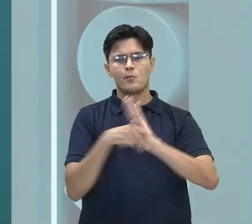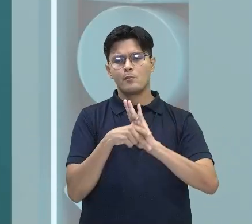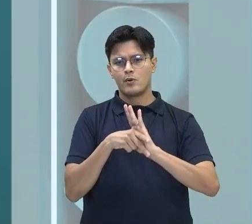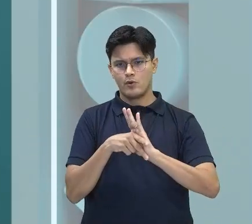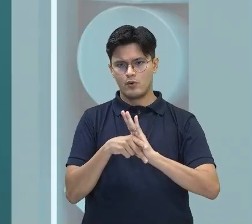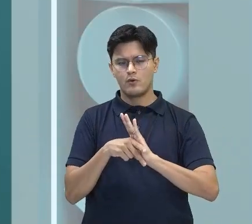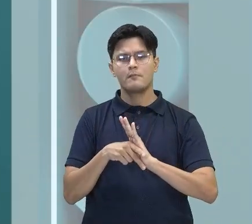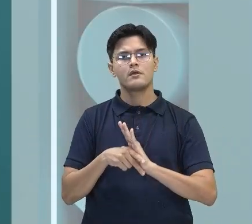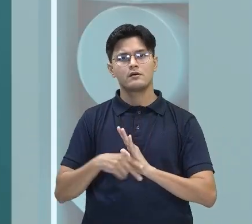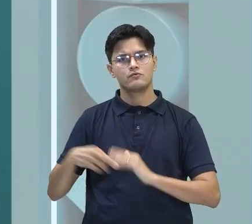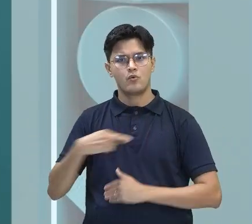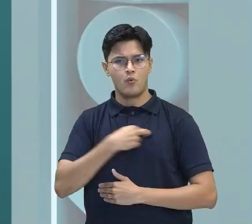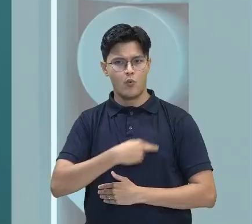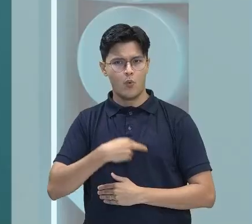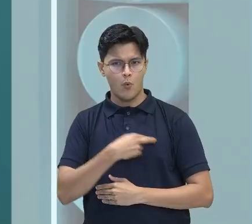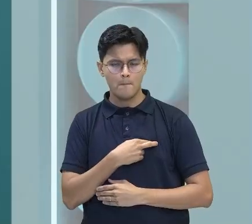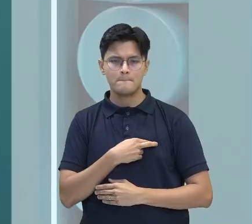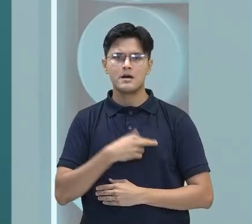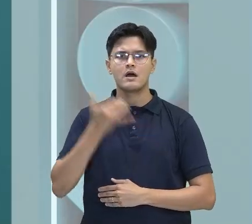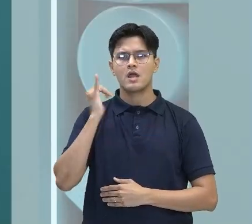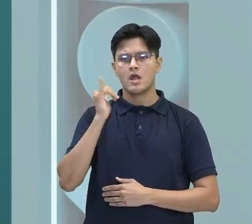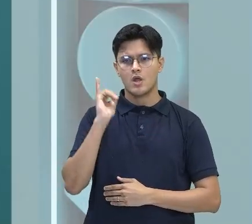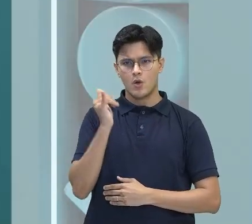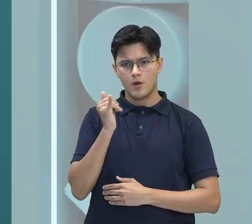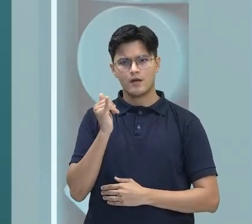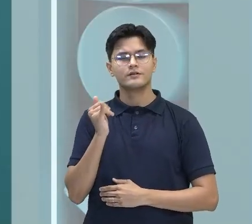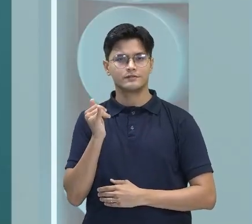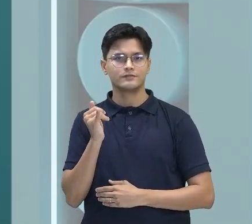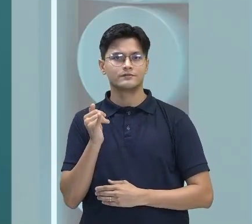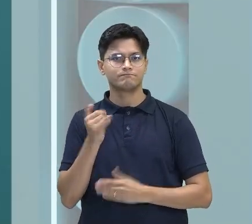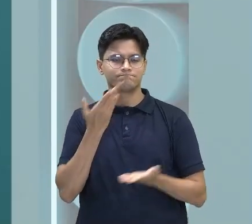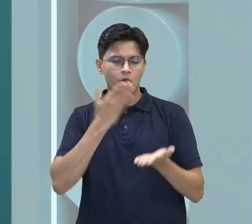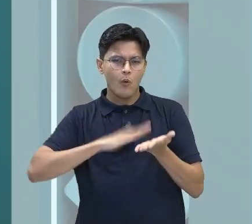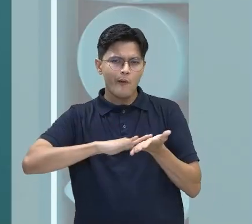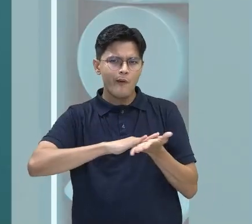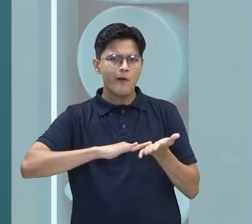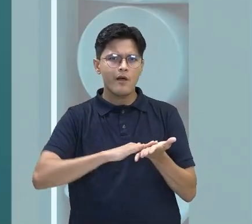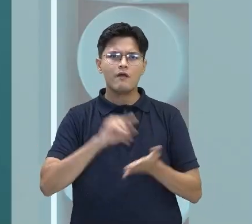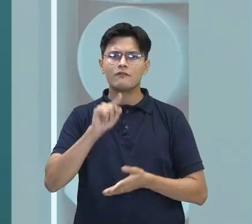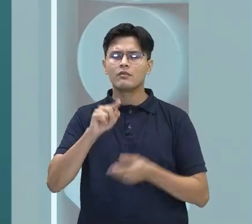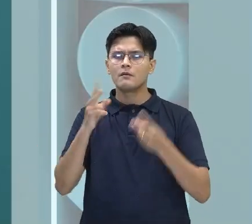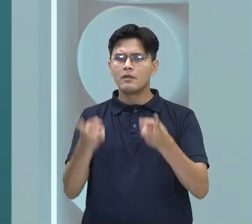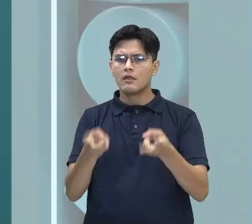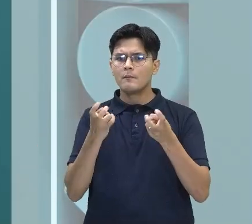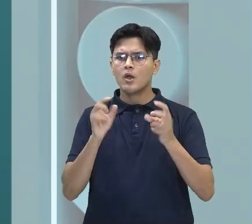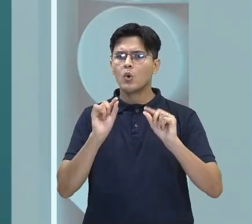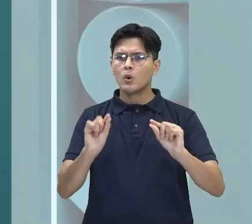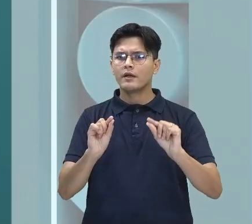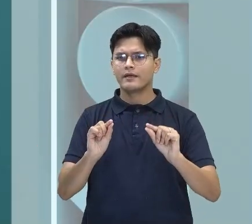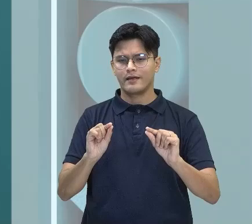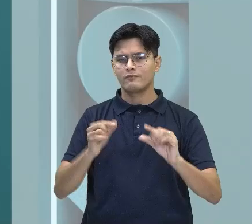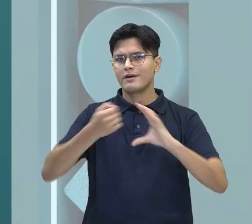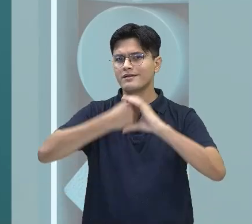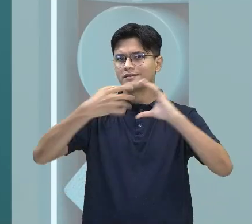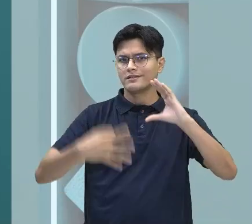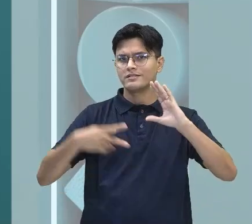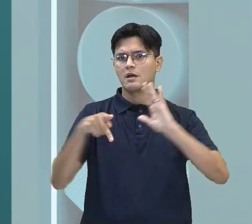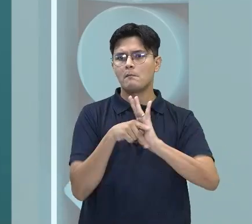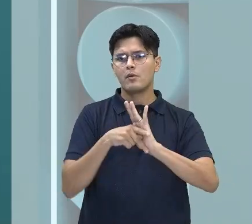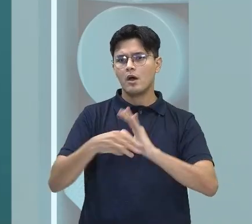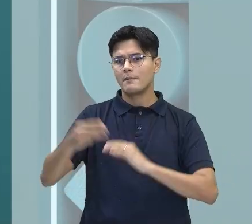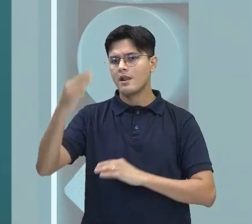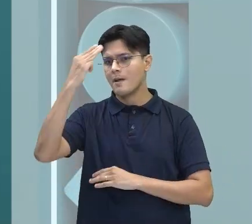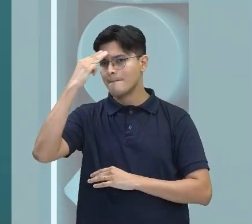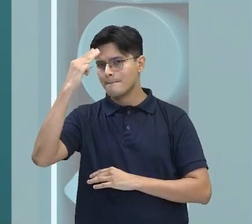do romance, do conto A Cartomante, você observou aí um aspecto da mente humana, né, das escolhas que